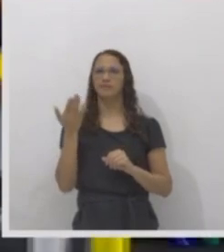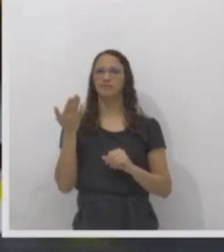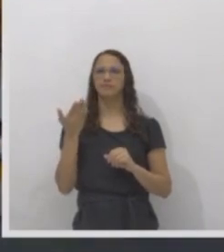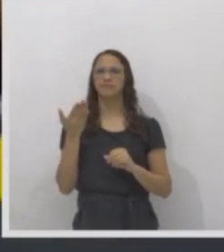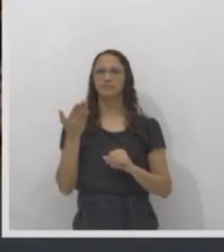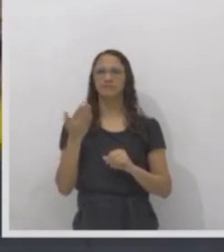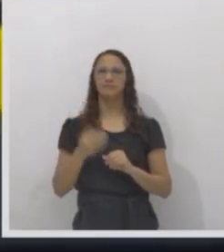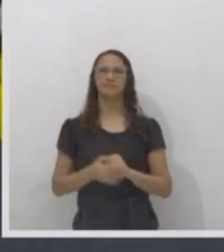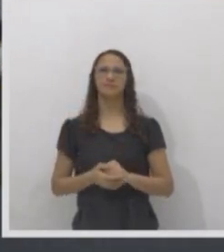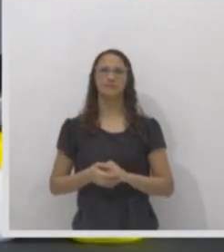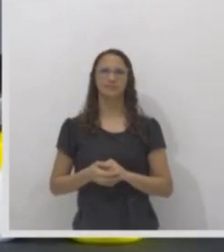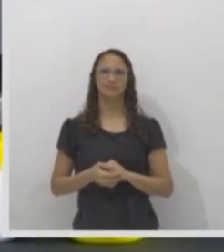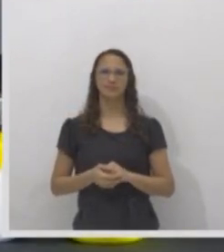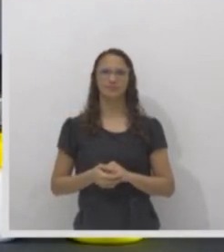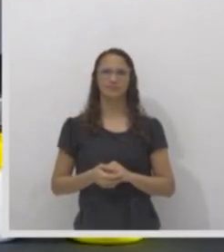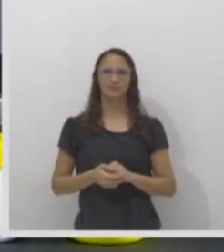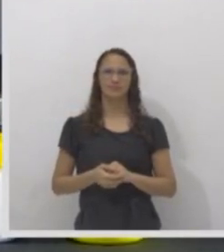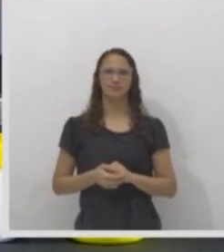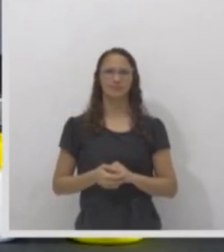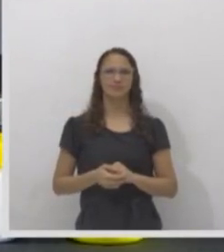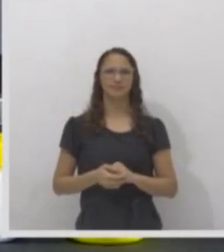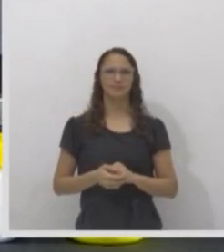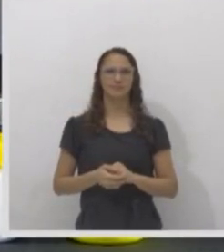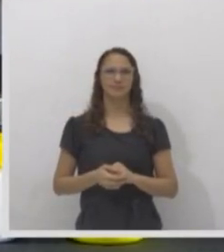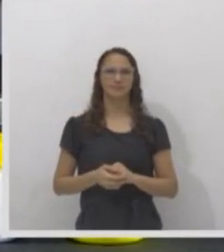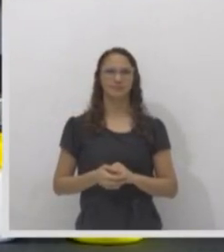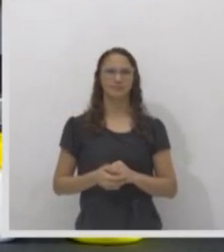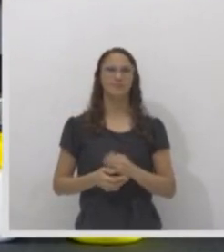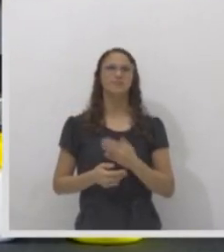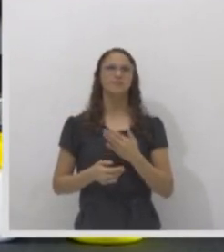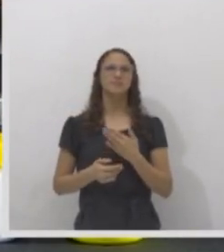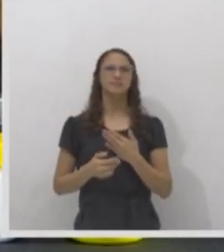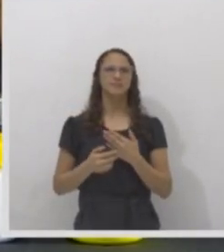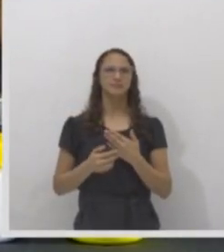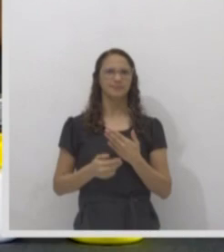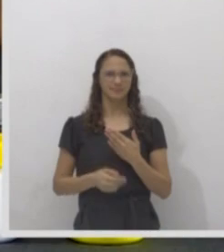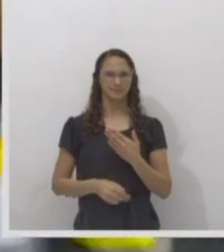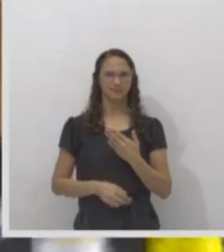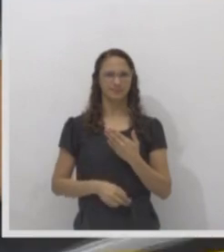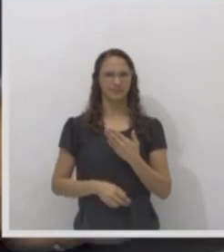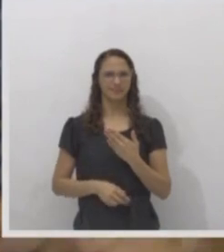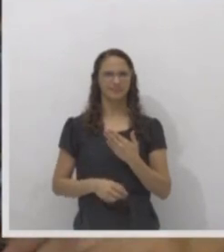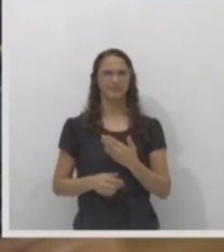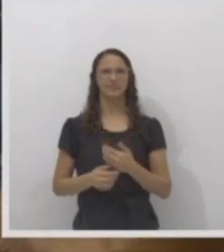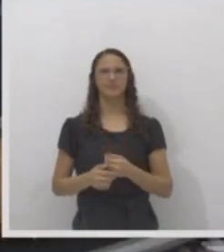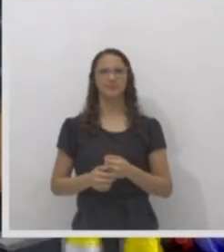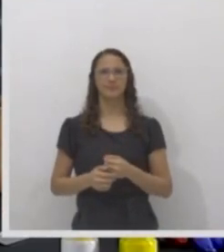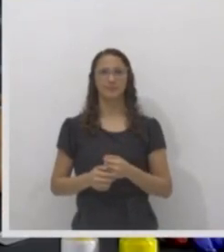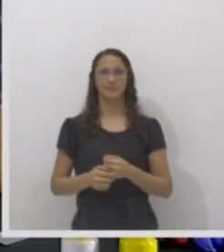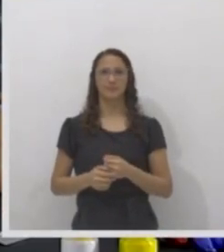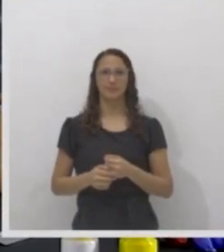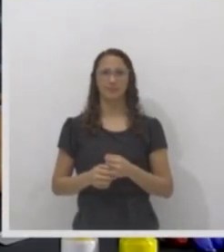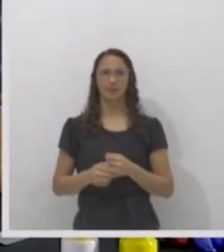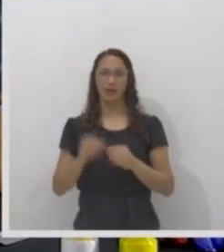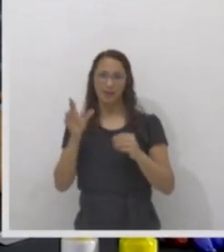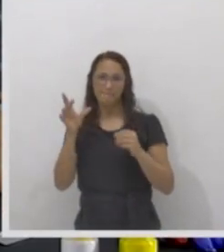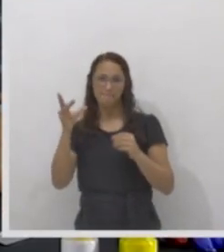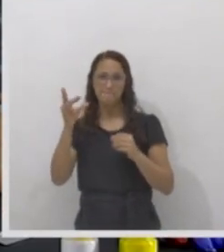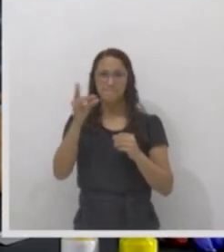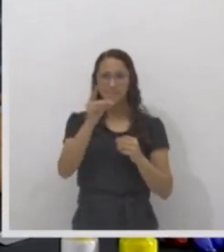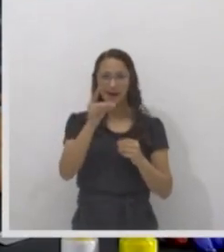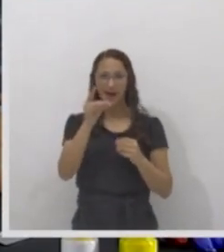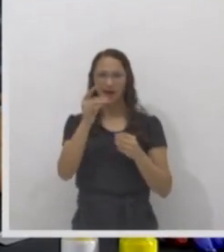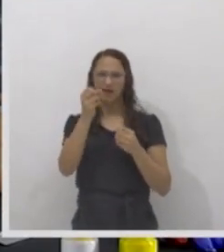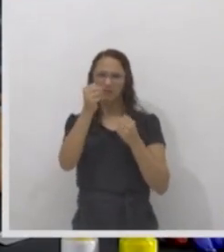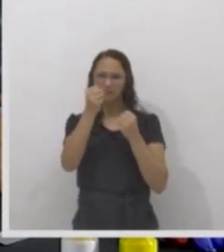para que ele ganhe estabilidade. Com esse pezinho aqui do clipe, você pode arremessar o seu avião e aí